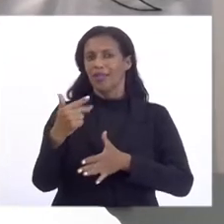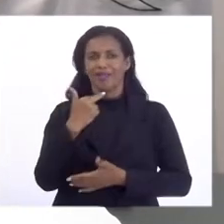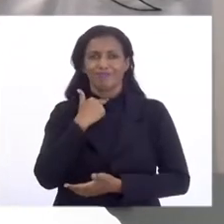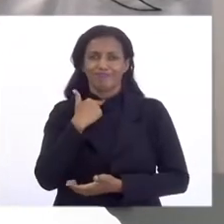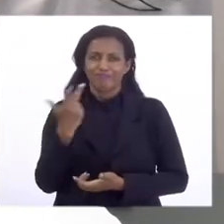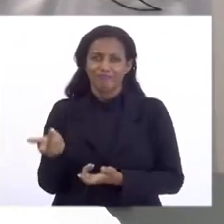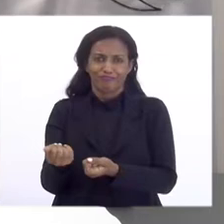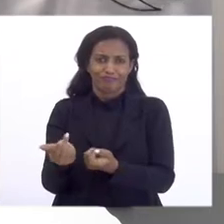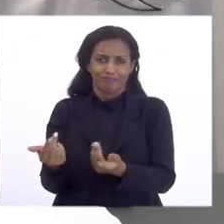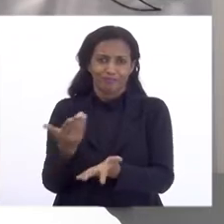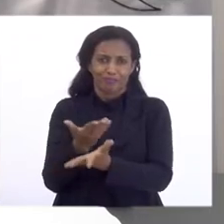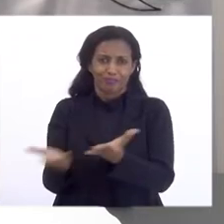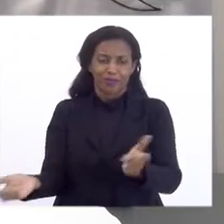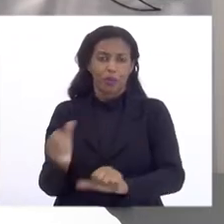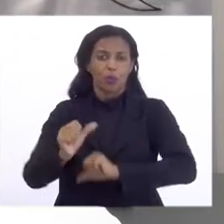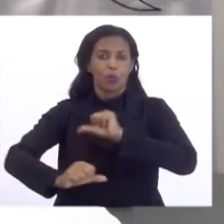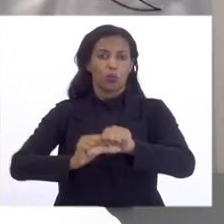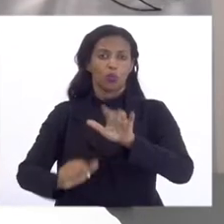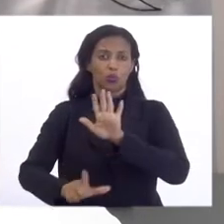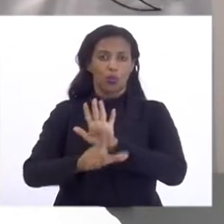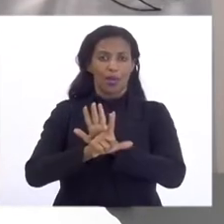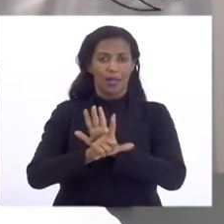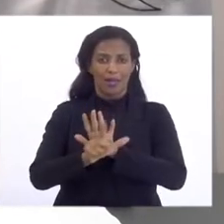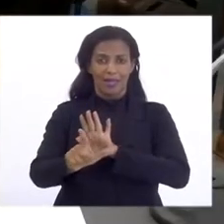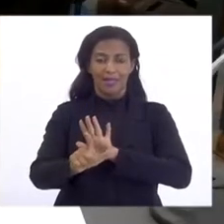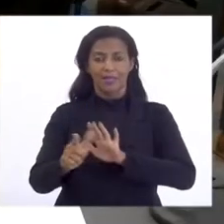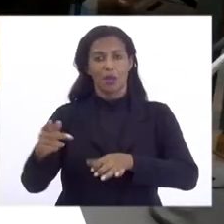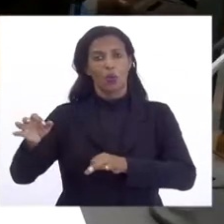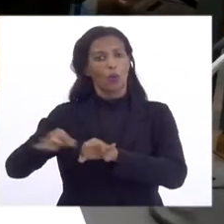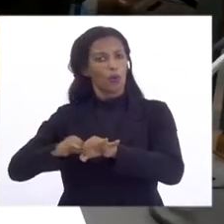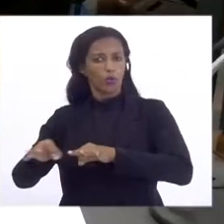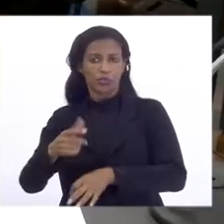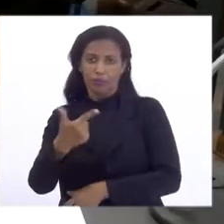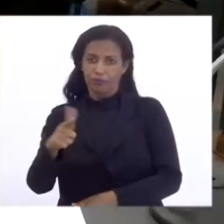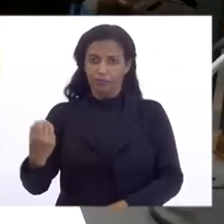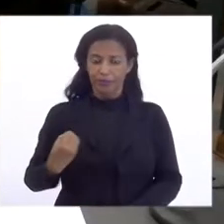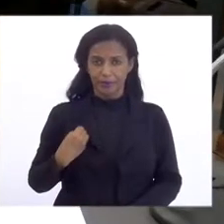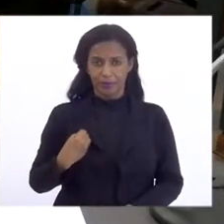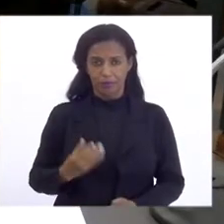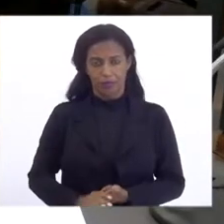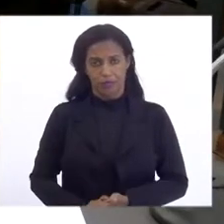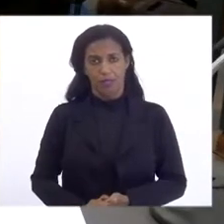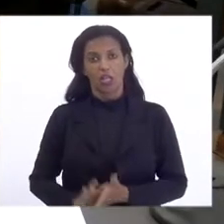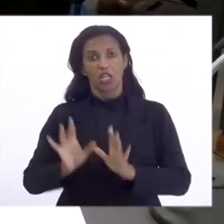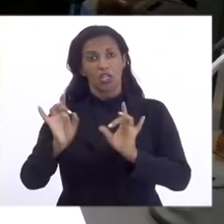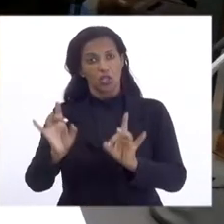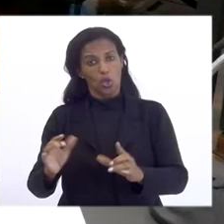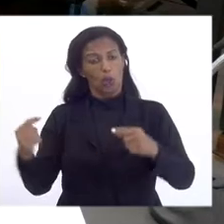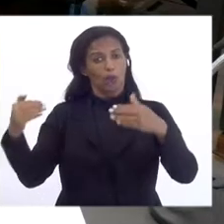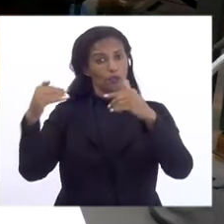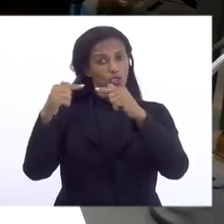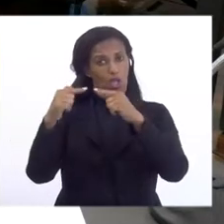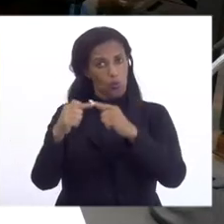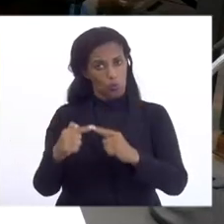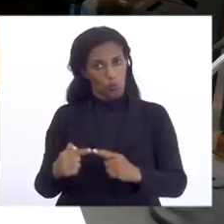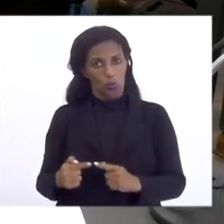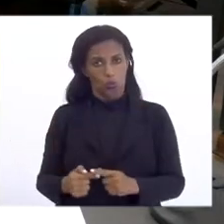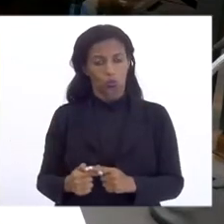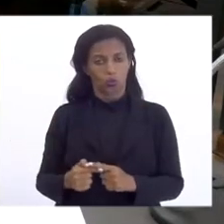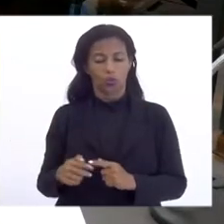validade, porque, na verdade, mudou a legislatura, o projeto não existe. E por uma questão apenas de acordo, e